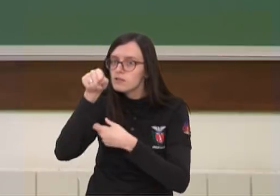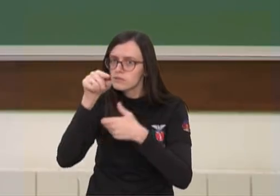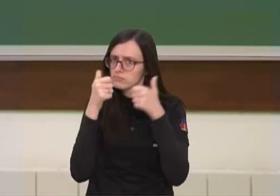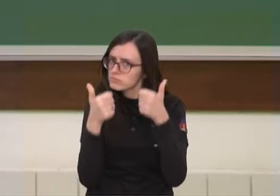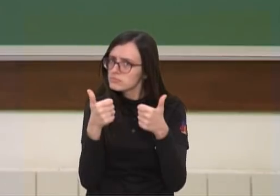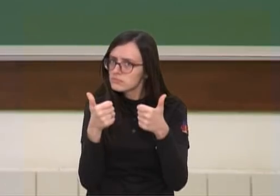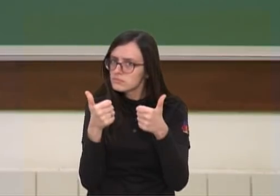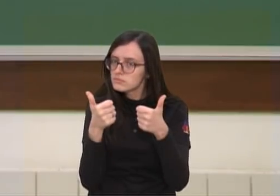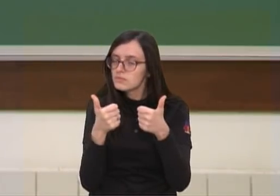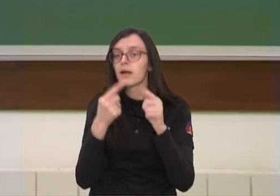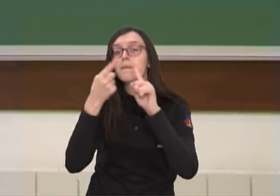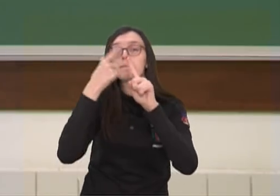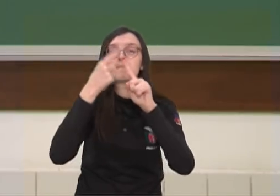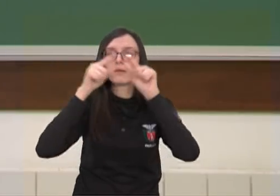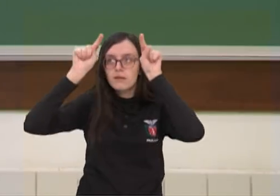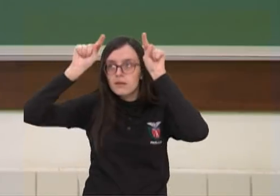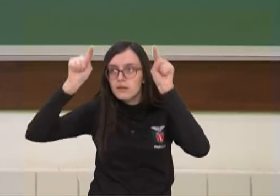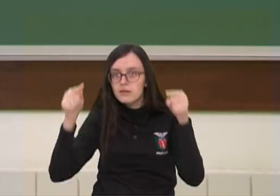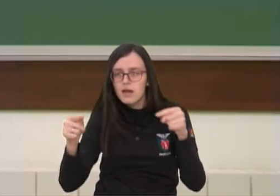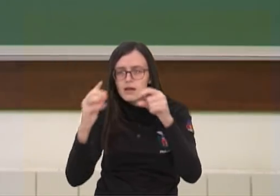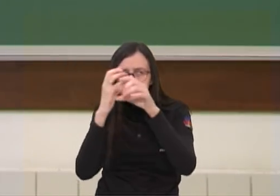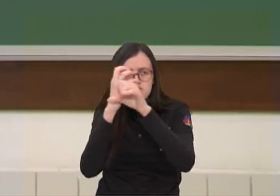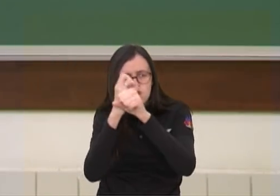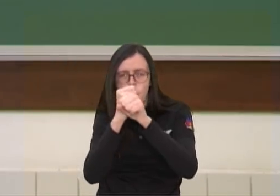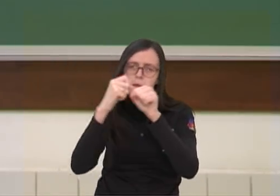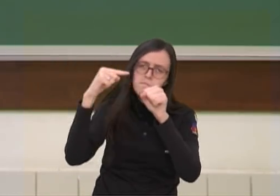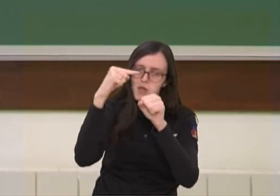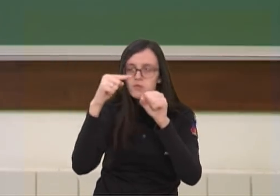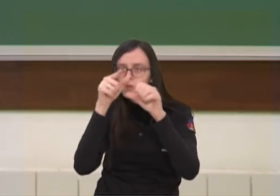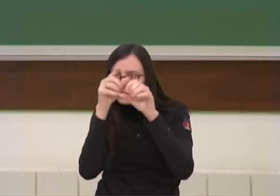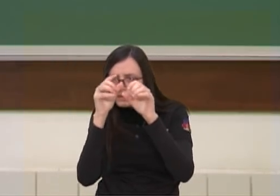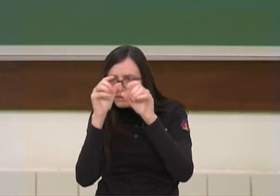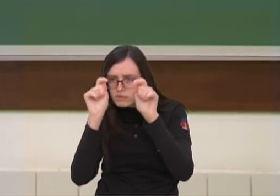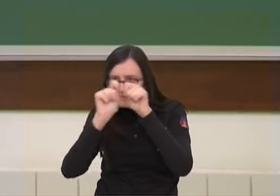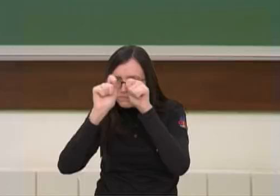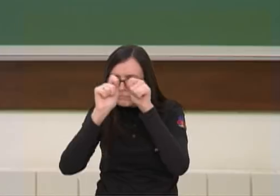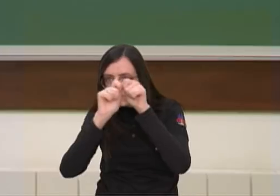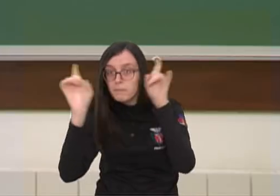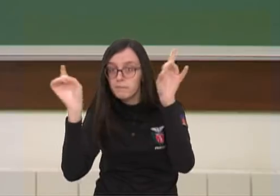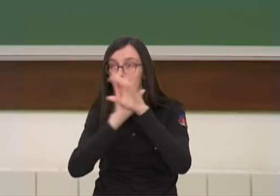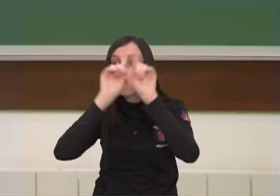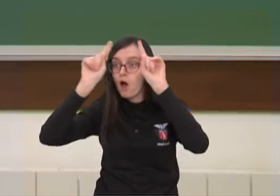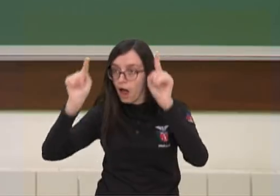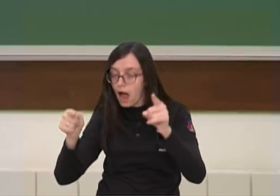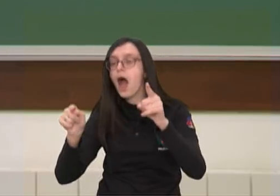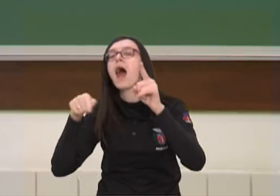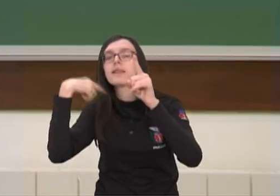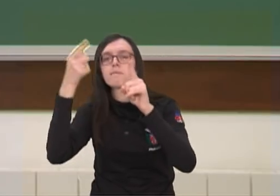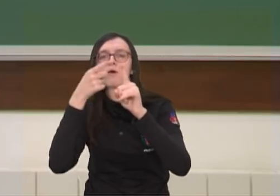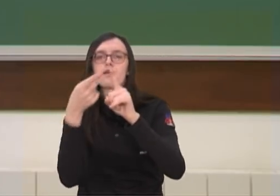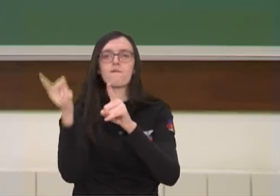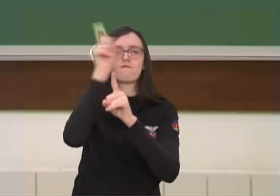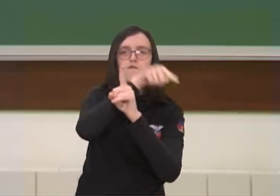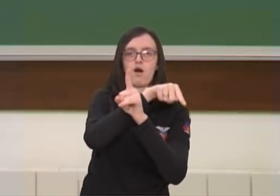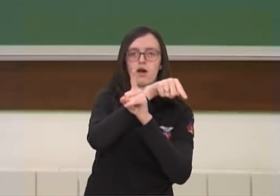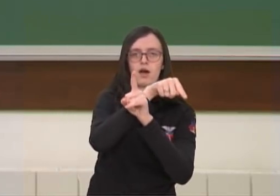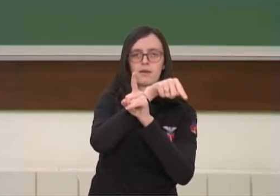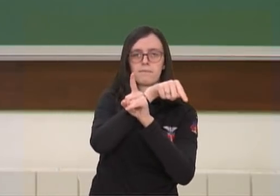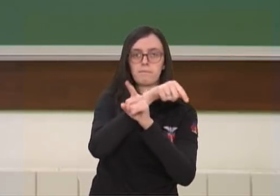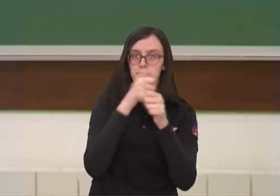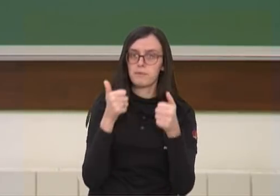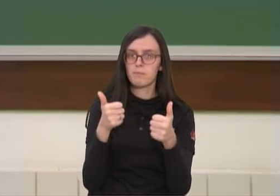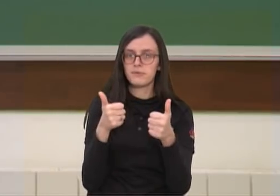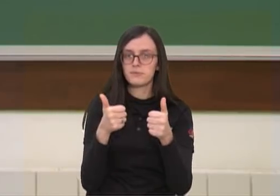Combinado? Então, primeiro resolve o que está dentro dos parênteses para depois eu resolver com o que está de